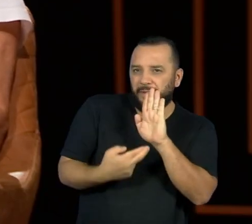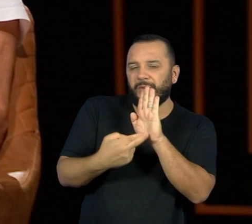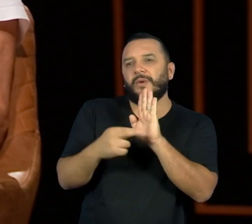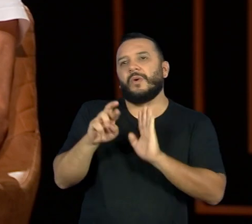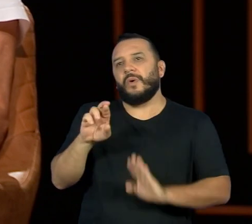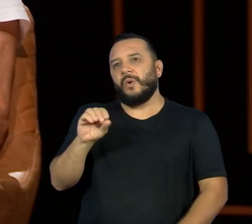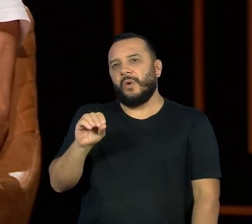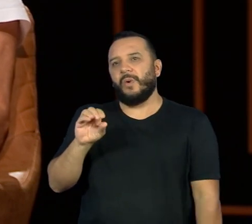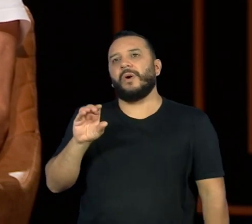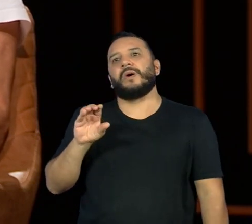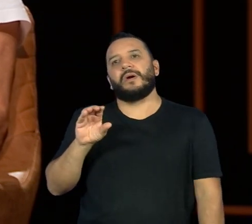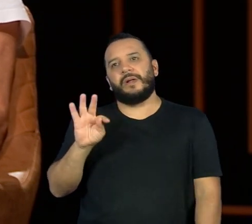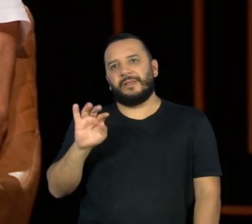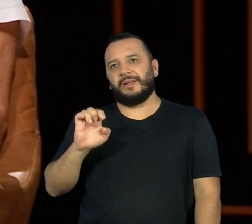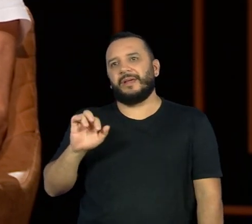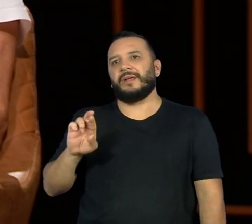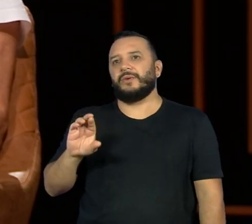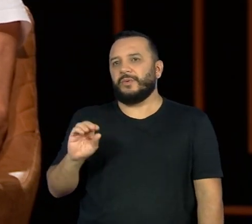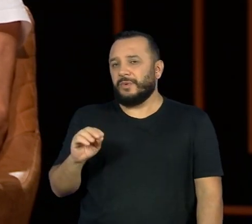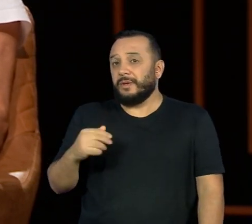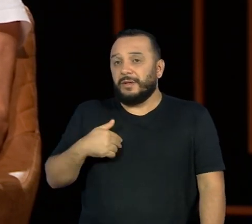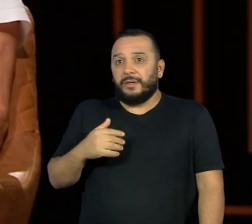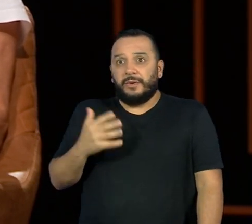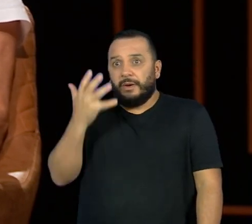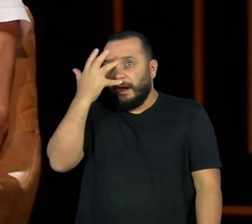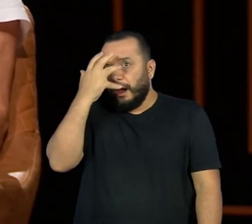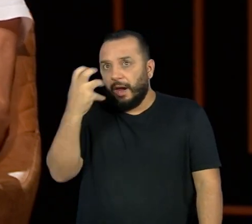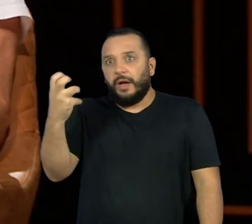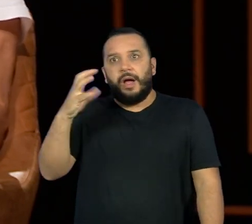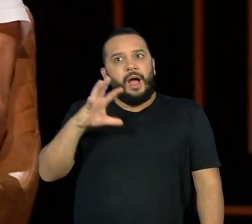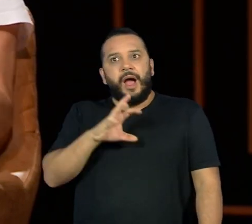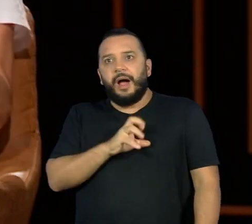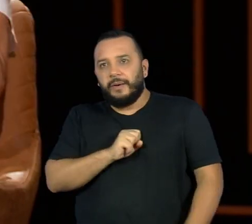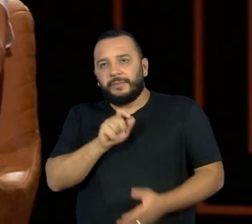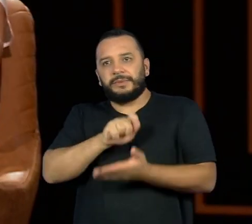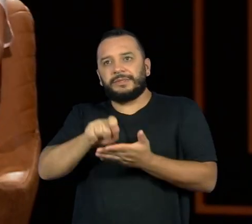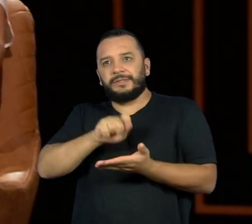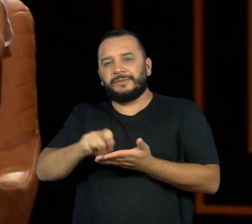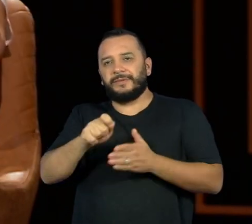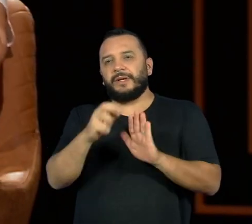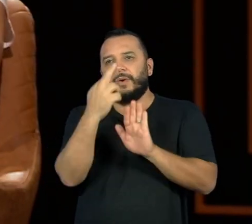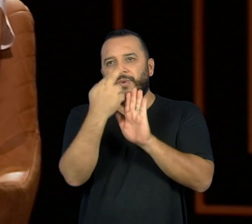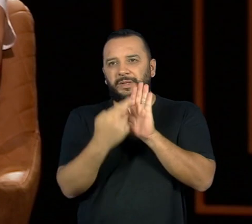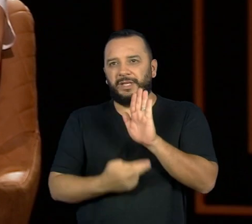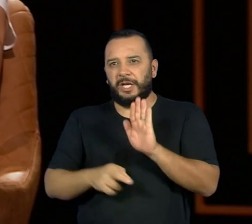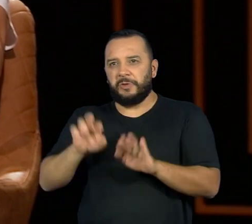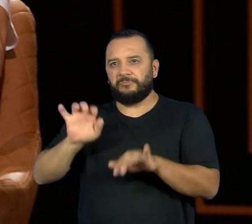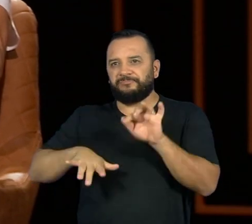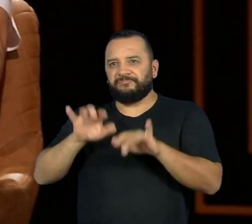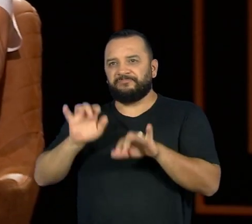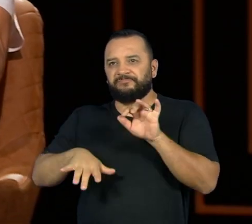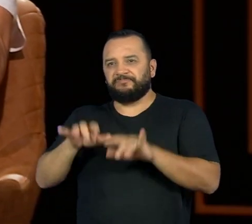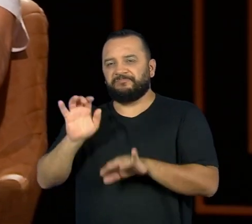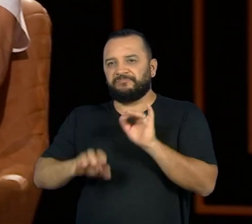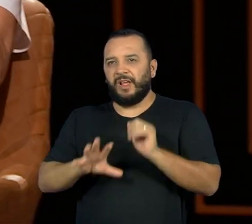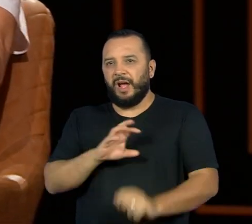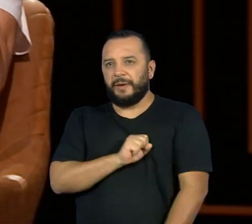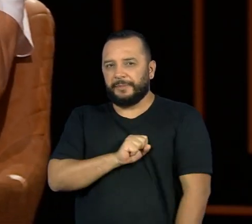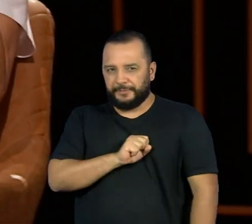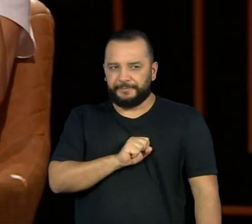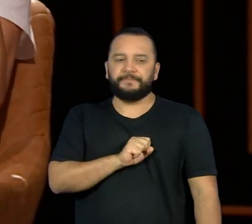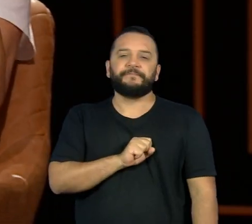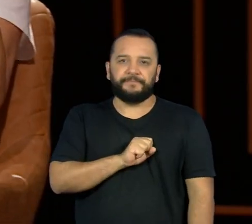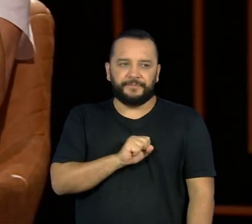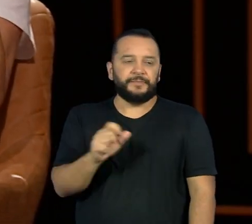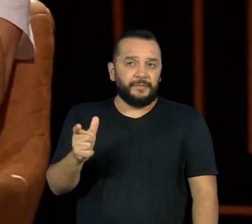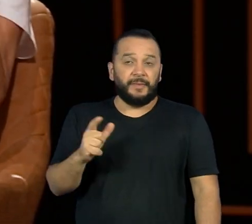e me apaixonei, né? Porque é um... Agora, eu não consigo escrever... 2 coisas que eu amo na minha vida. A maior